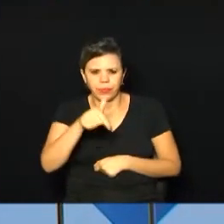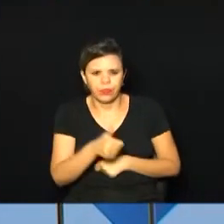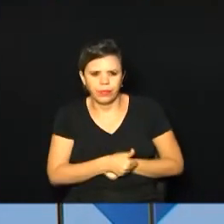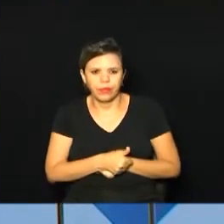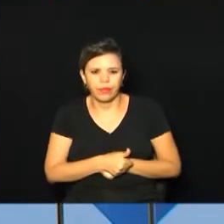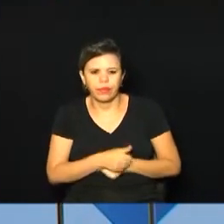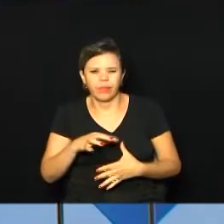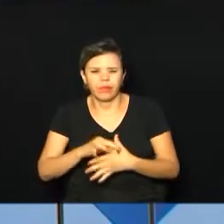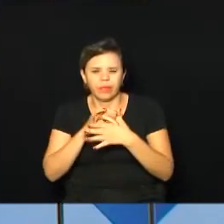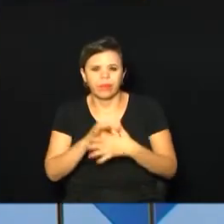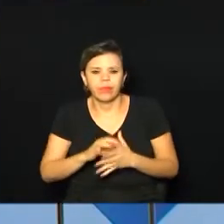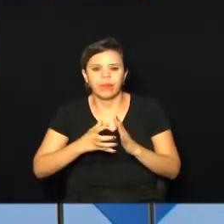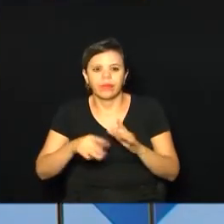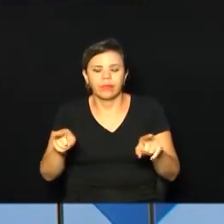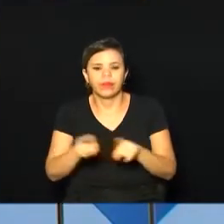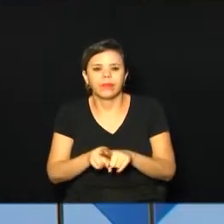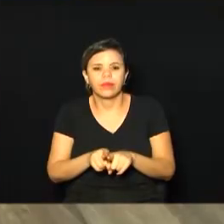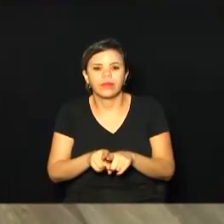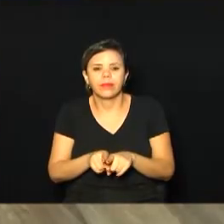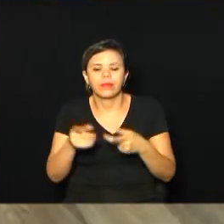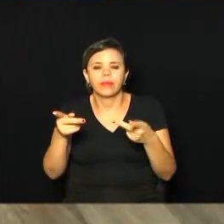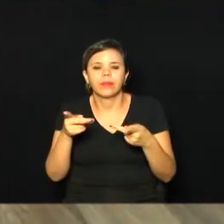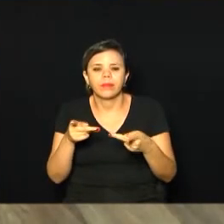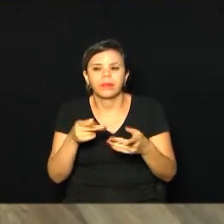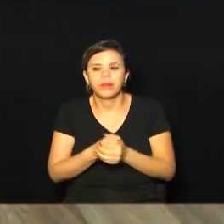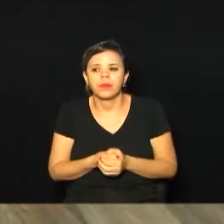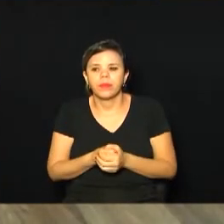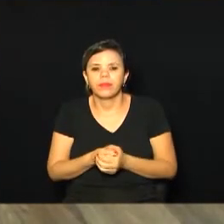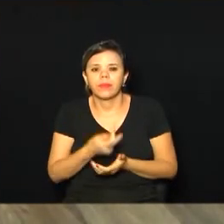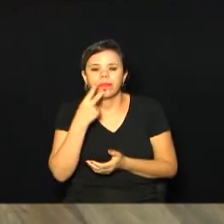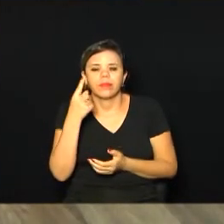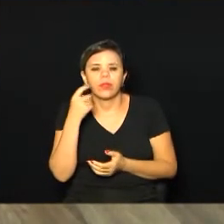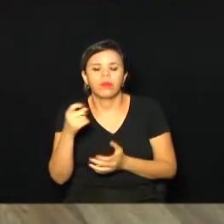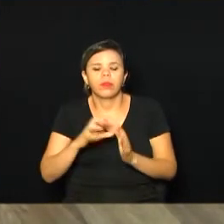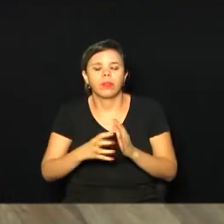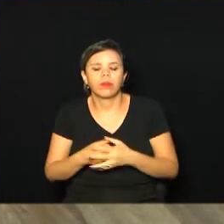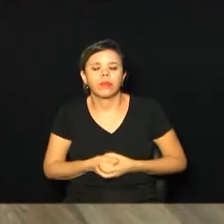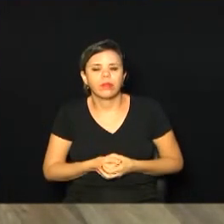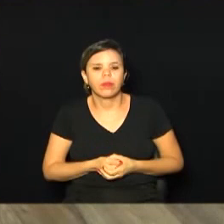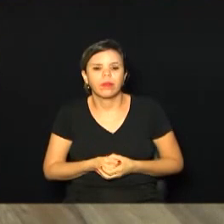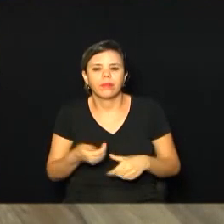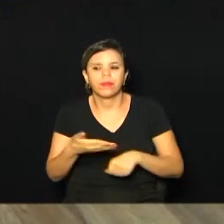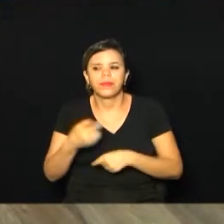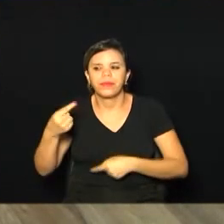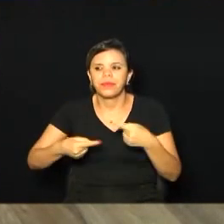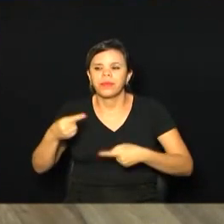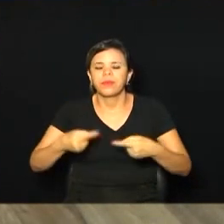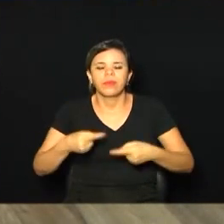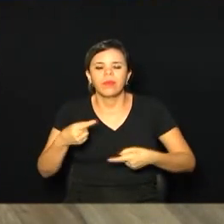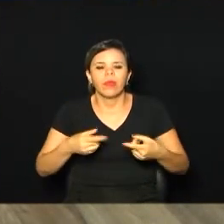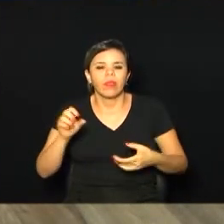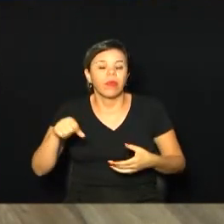os líderes de partido também são convocados para dizer: interessa ao seu partido participar dessa discussão?